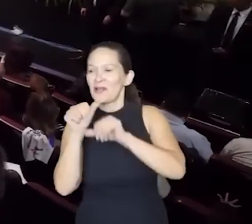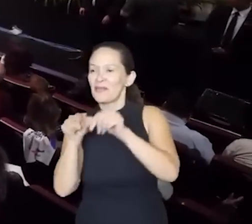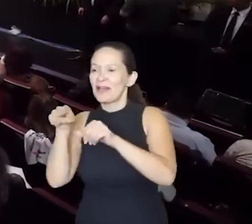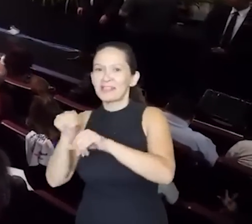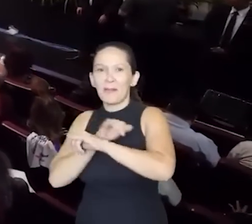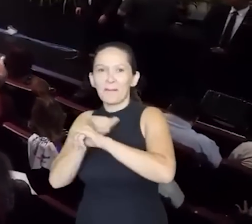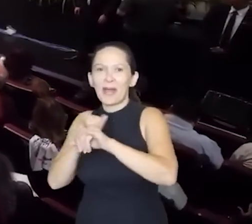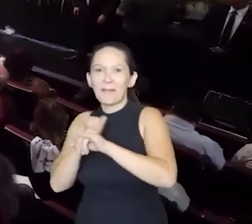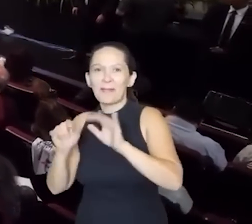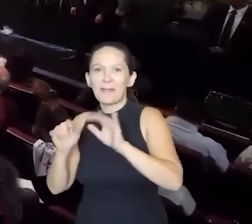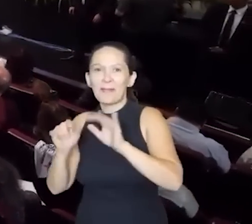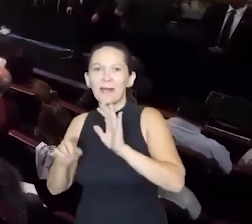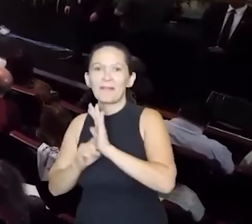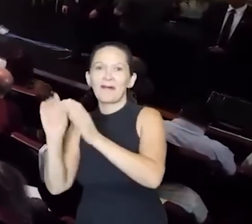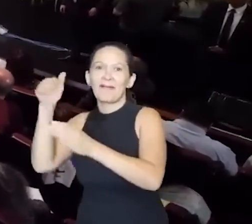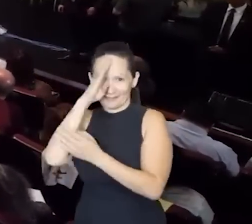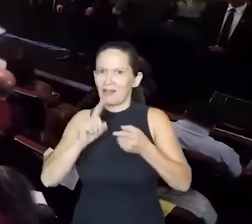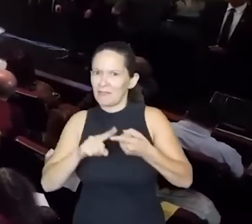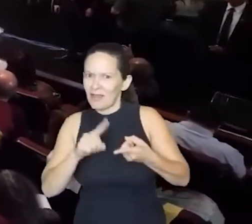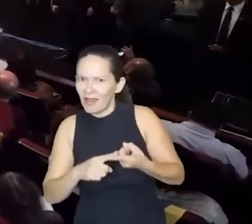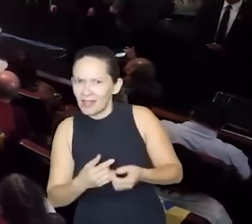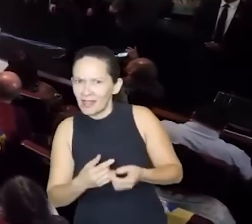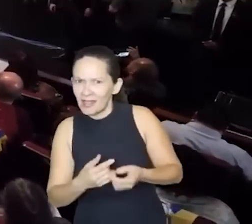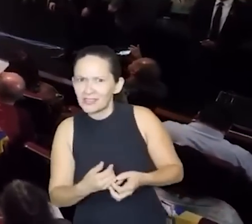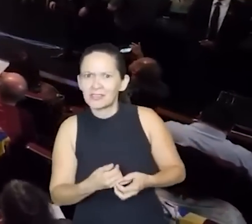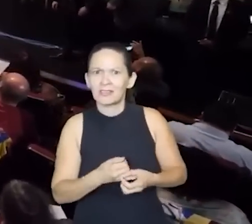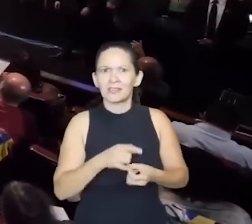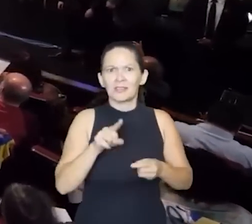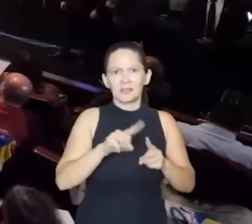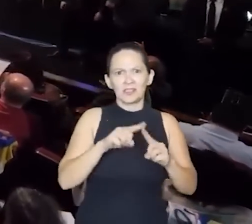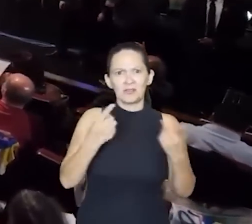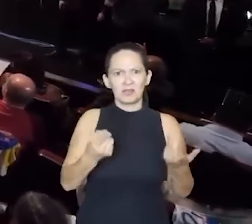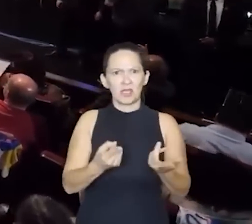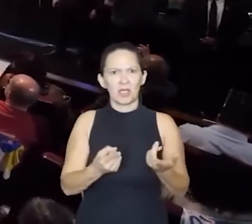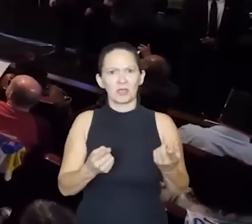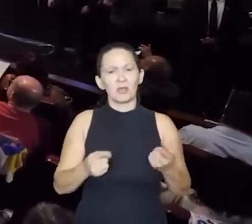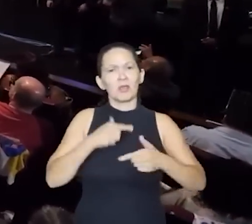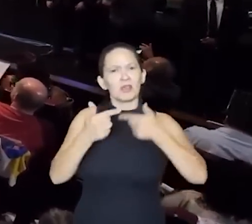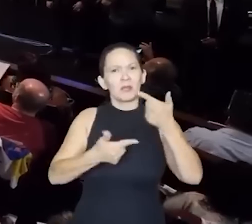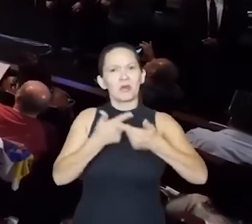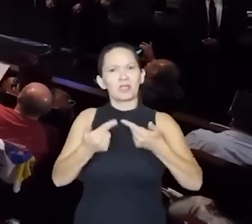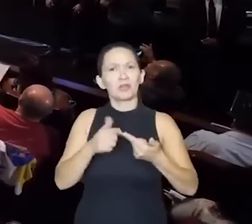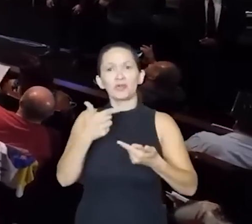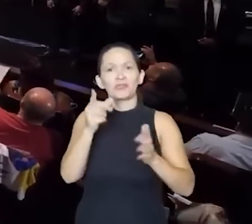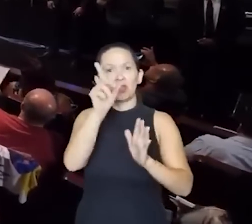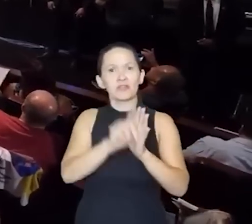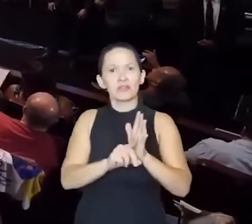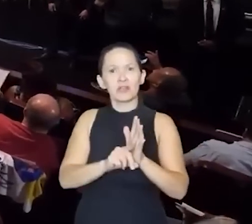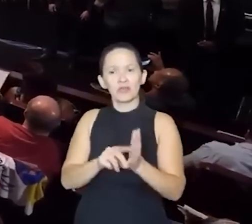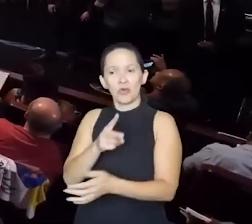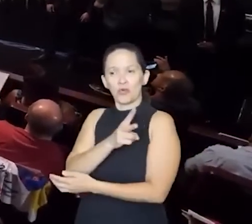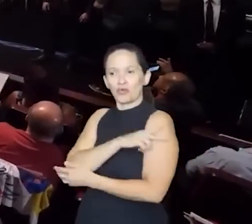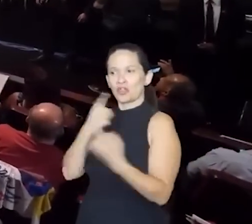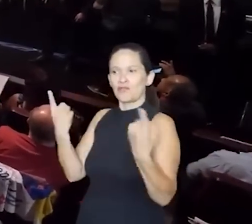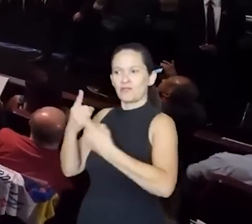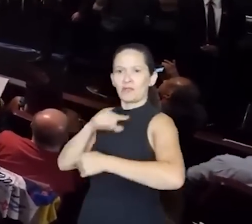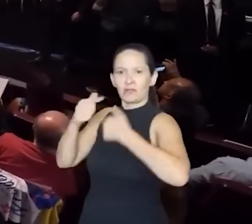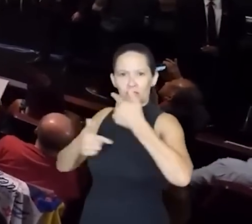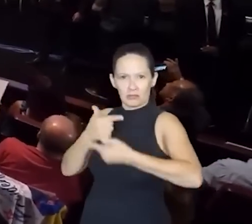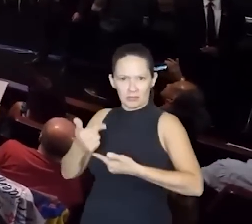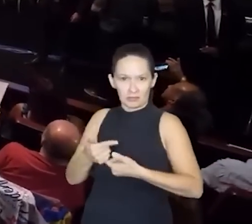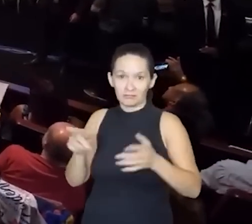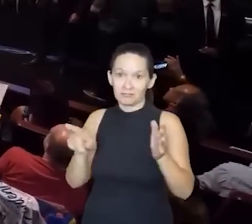eleitoreiras. Chantagem desabrida de patrões contra trabalhadores. A própria realização das eleições